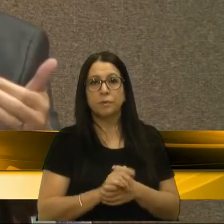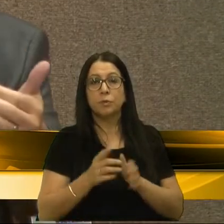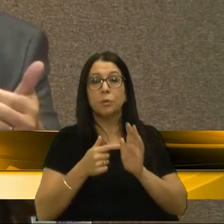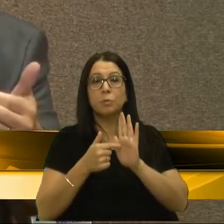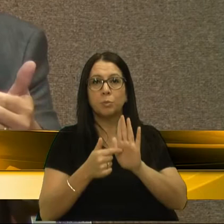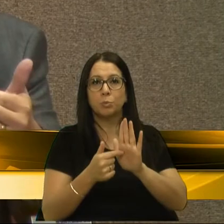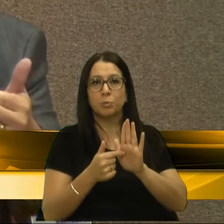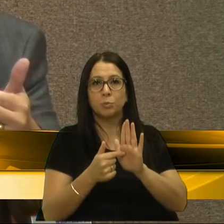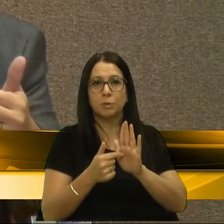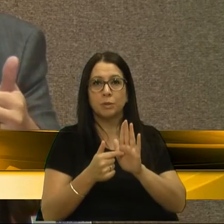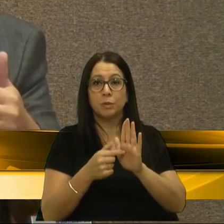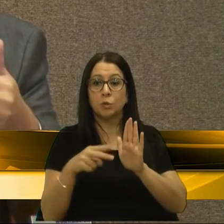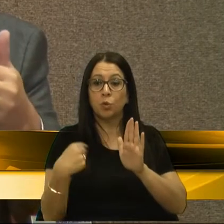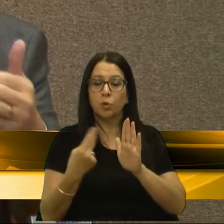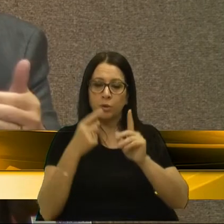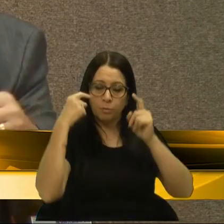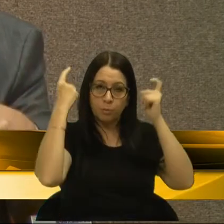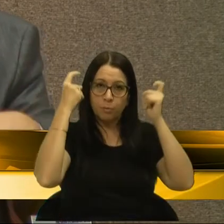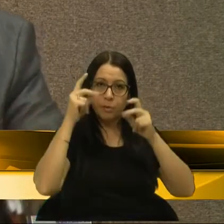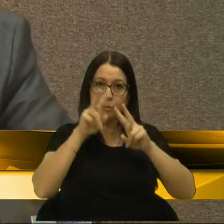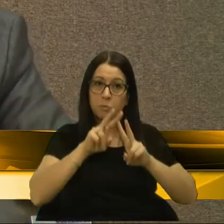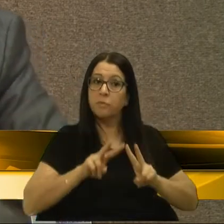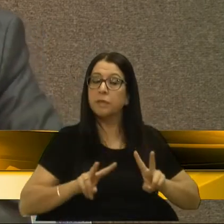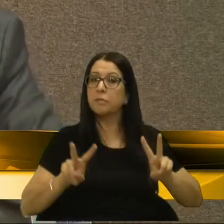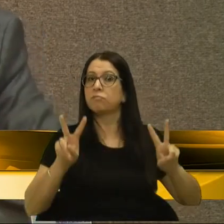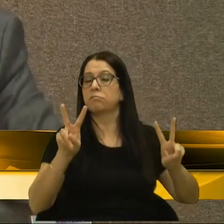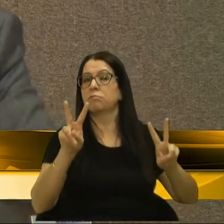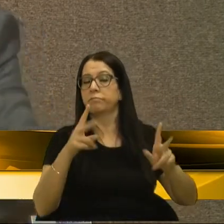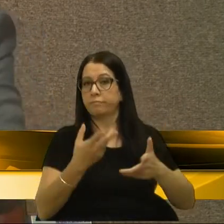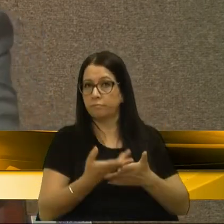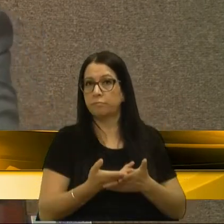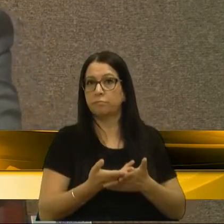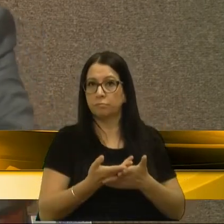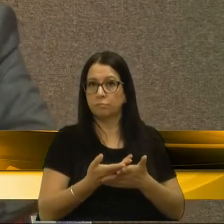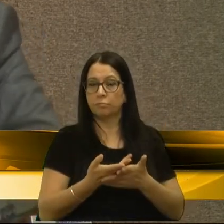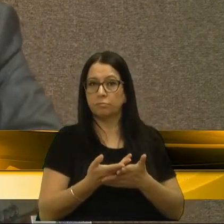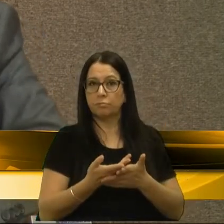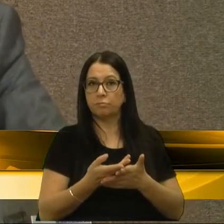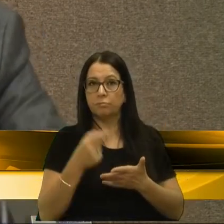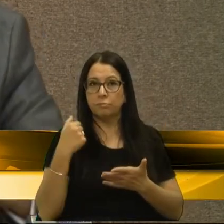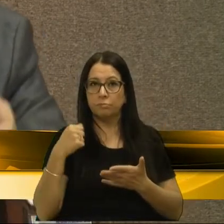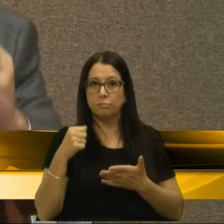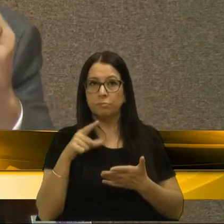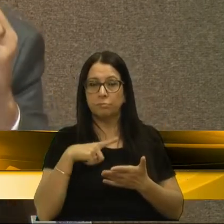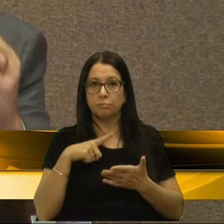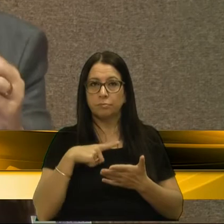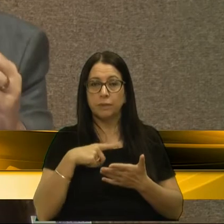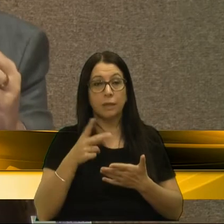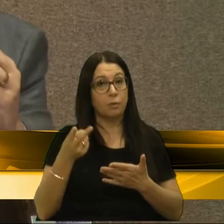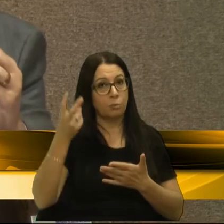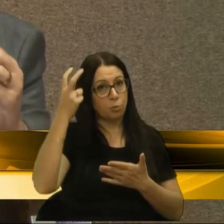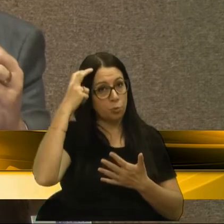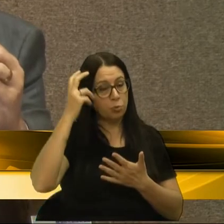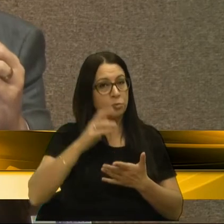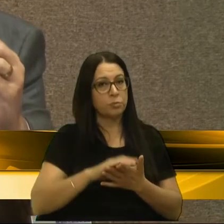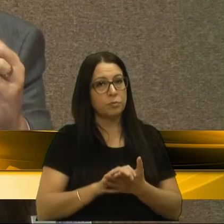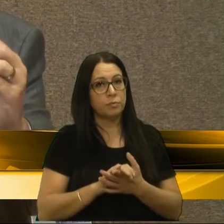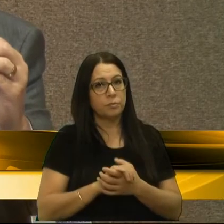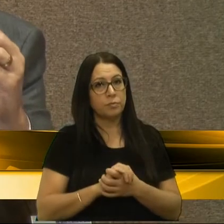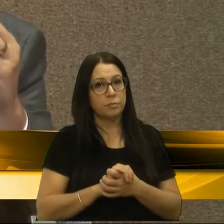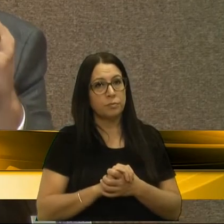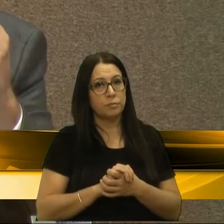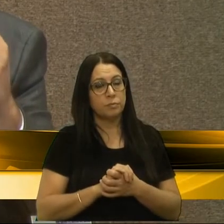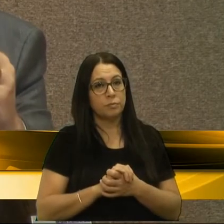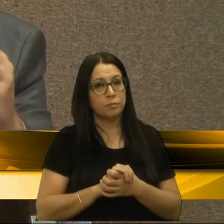explanando a nossa preocupação numa visão de que é preciso haver uma cultura... Né,